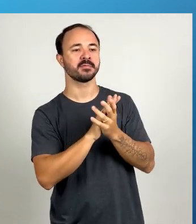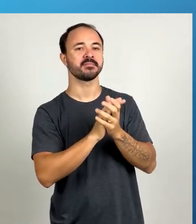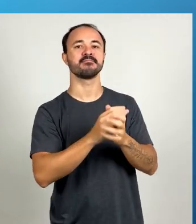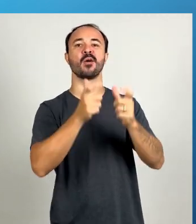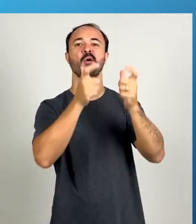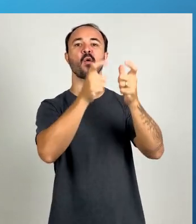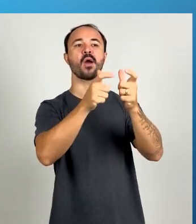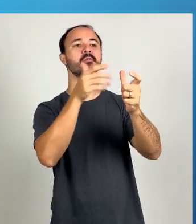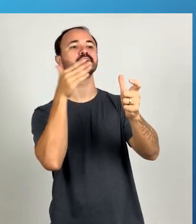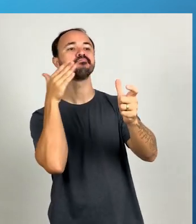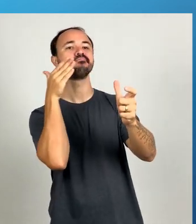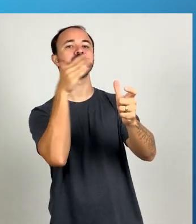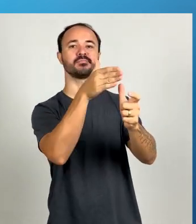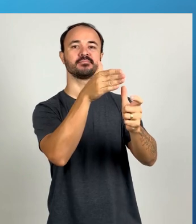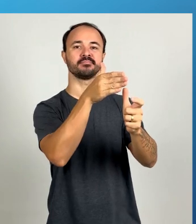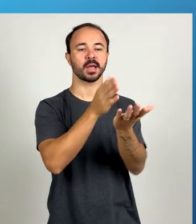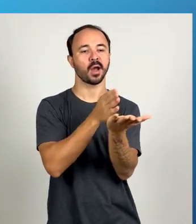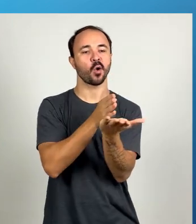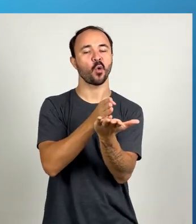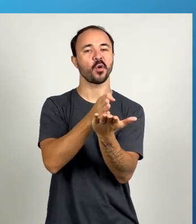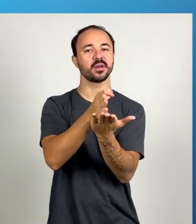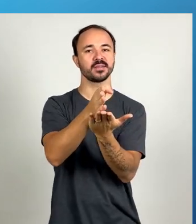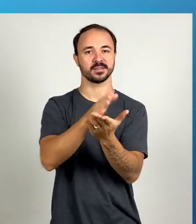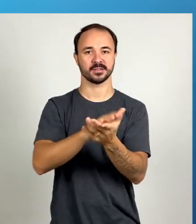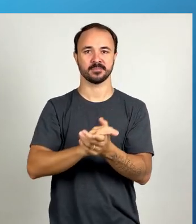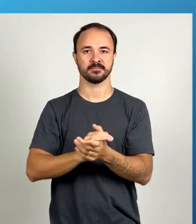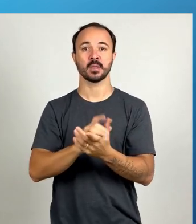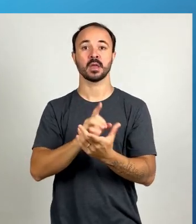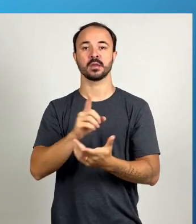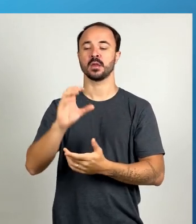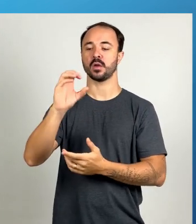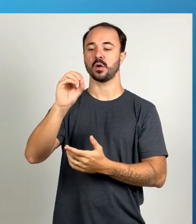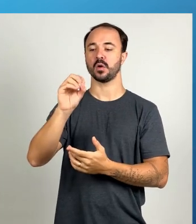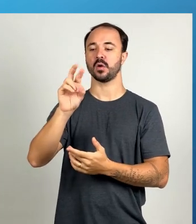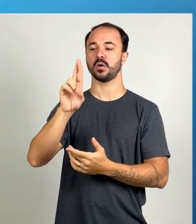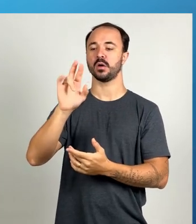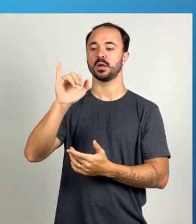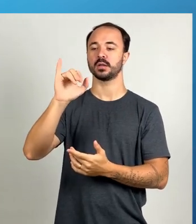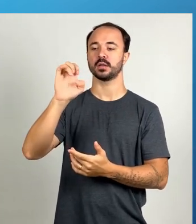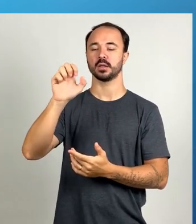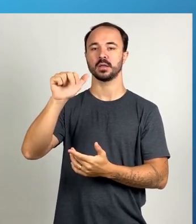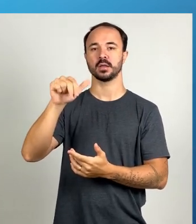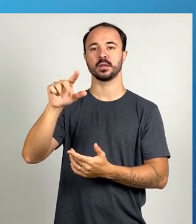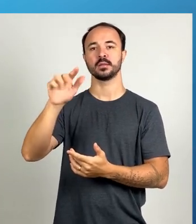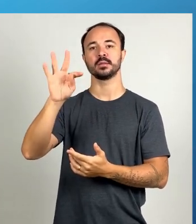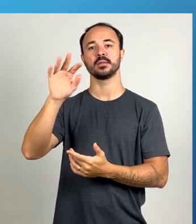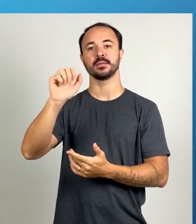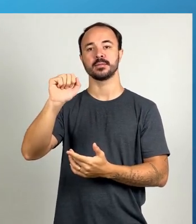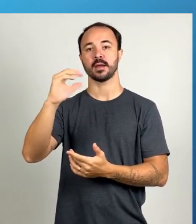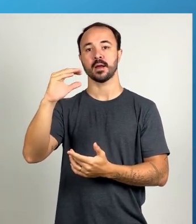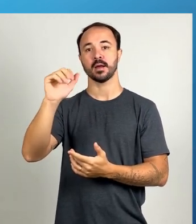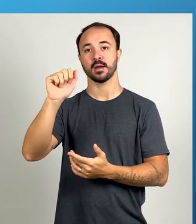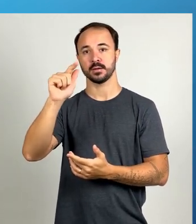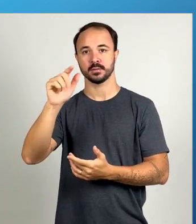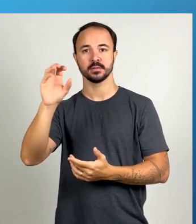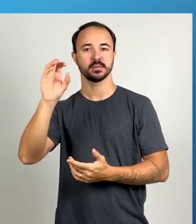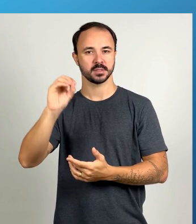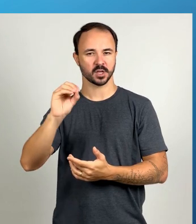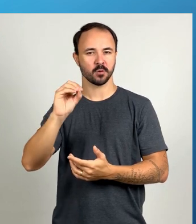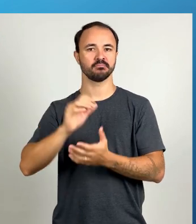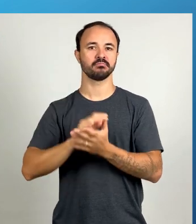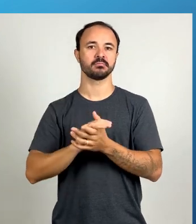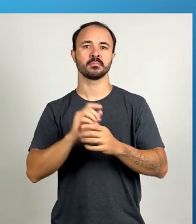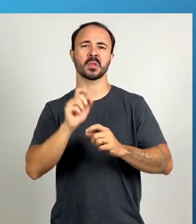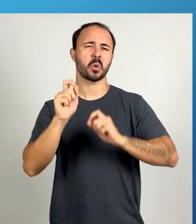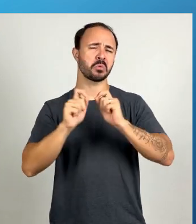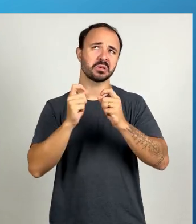orientação. Tranquilo? Elementos da orientação. O que a gente vai estudar nessa aula agora, prof?